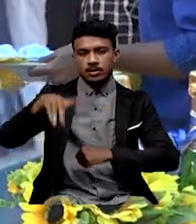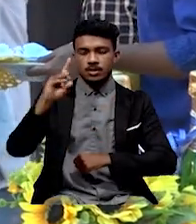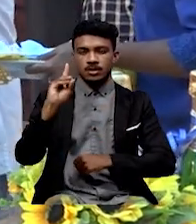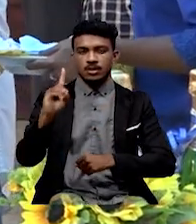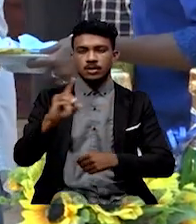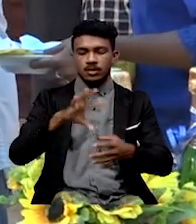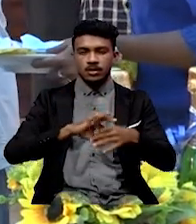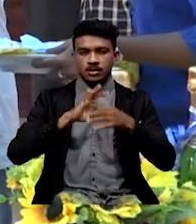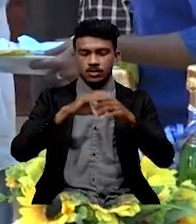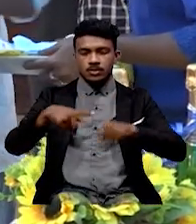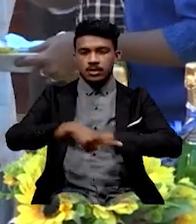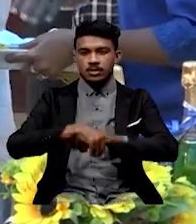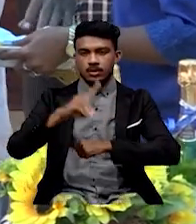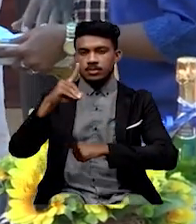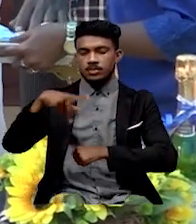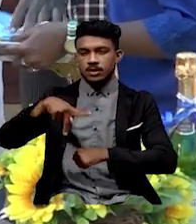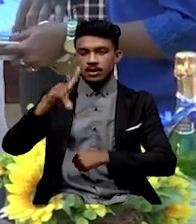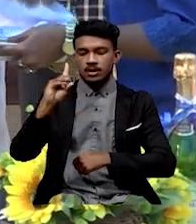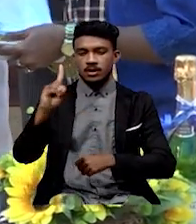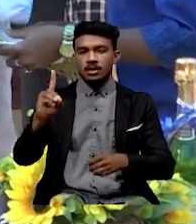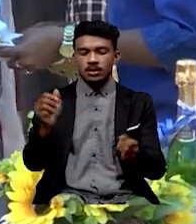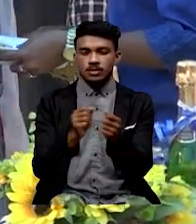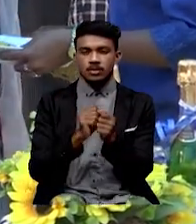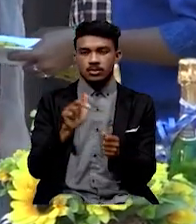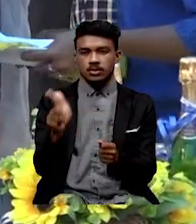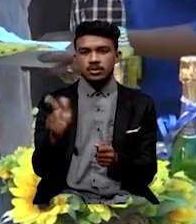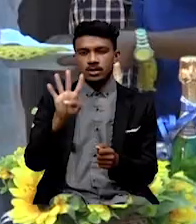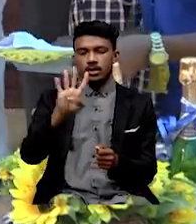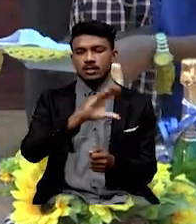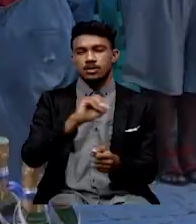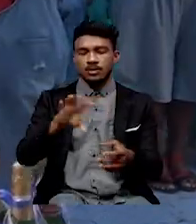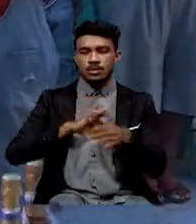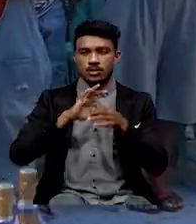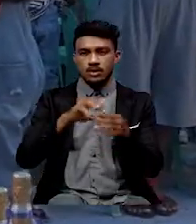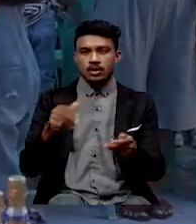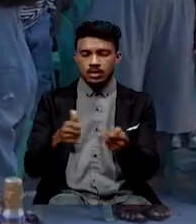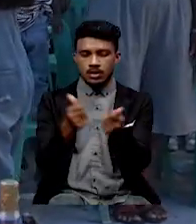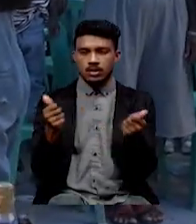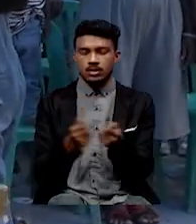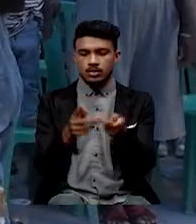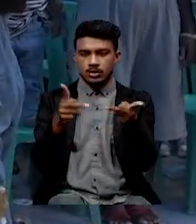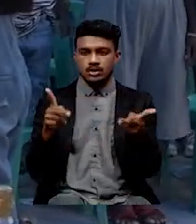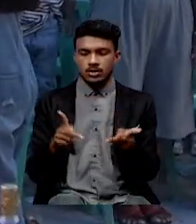Estrutura Partido Democrático Husitol Nuno Resenhat, no militante Sira Husialdeia Posto